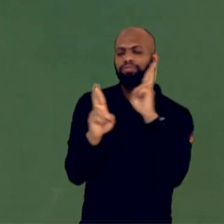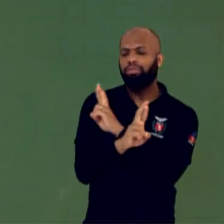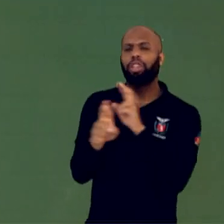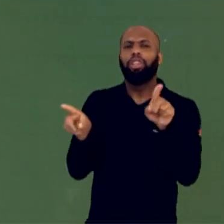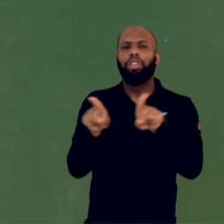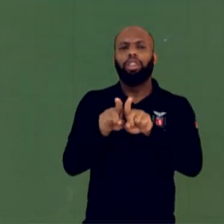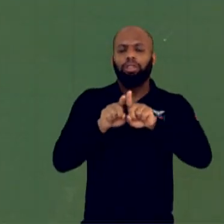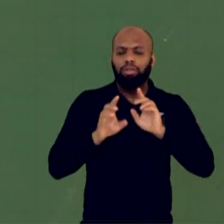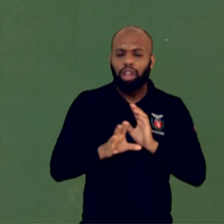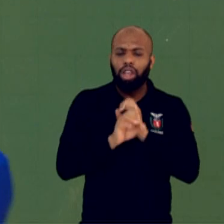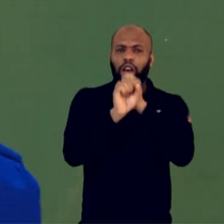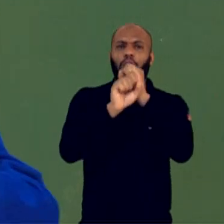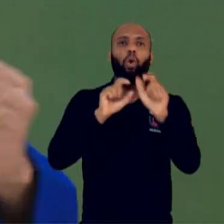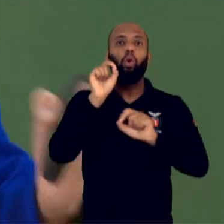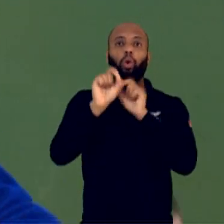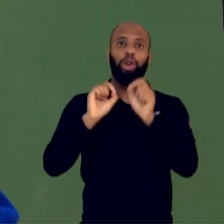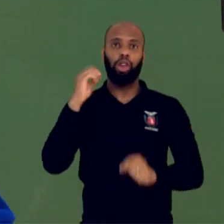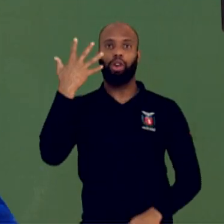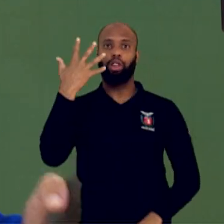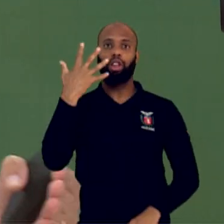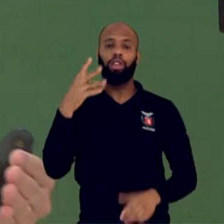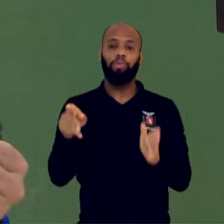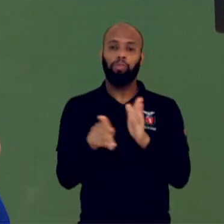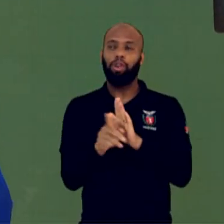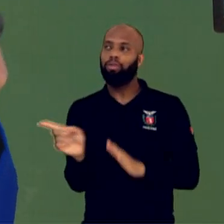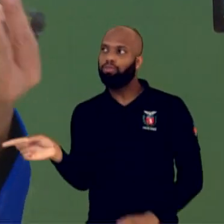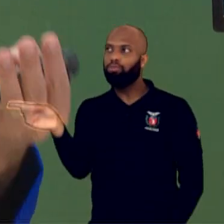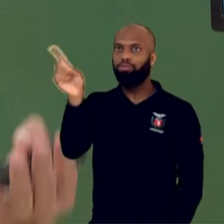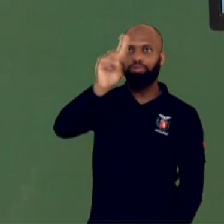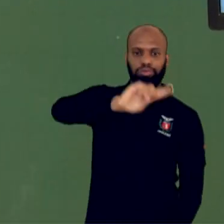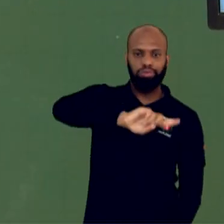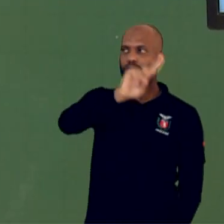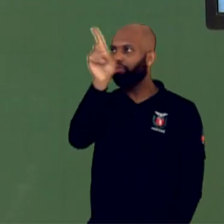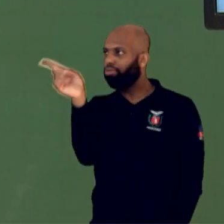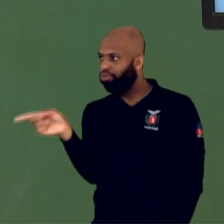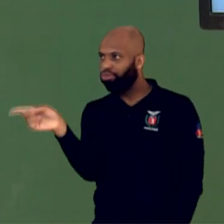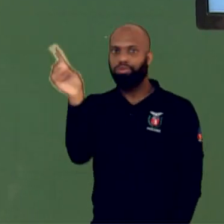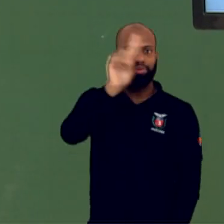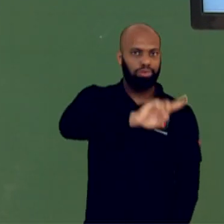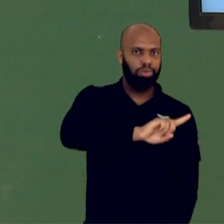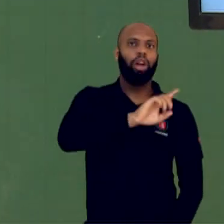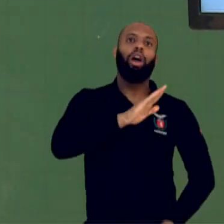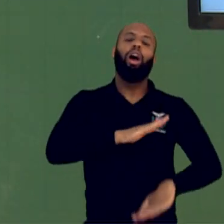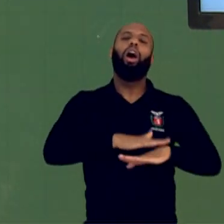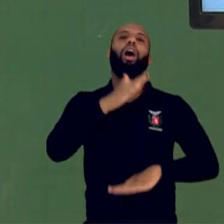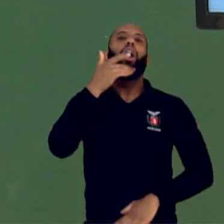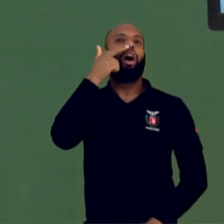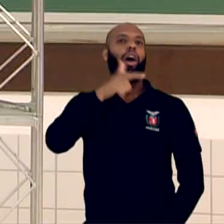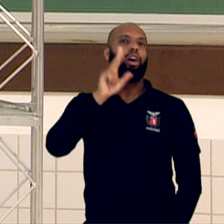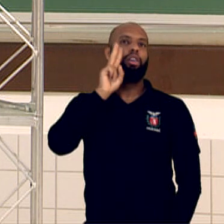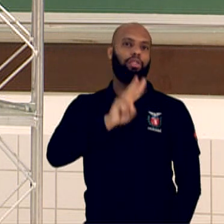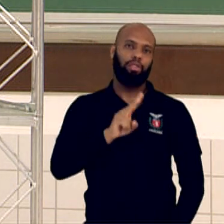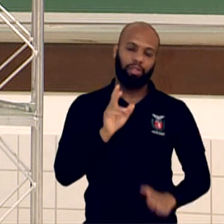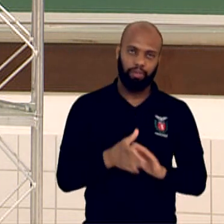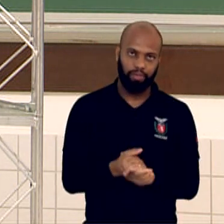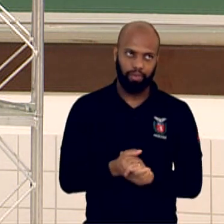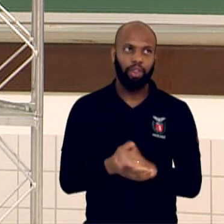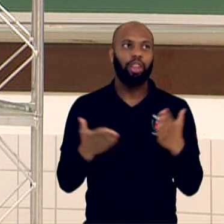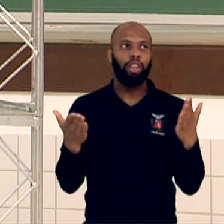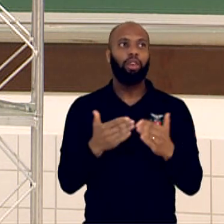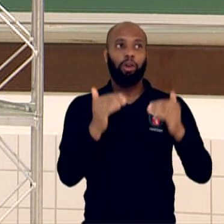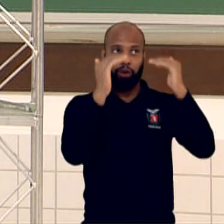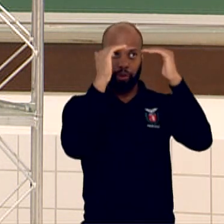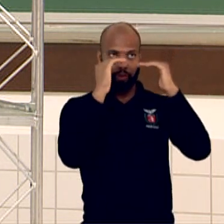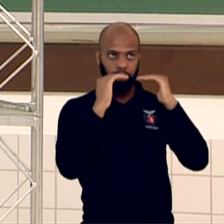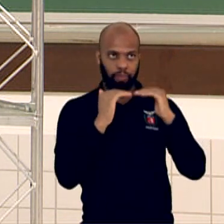o cálculo com o que acontece no arco, né, para que o negócio fique um pouco mais concreto, beleza? Então, fazendo o mesmo